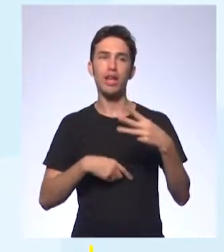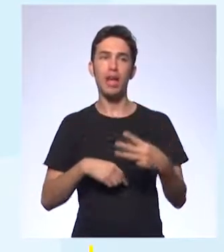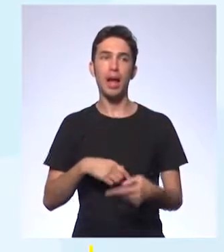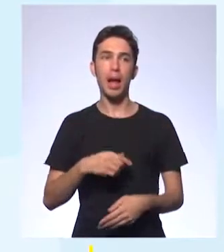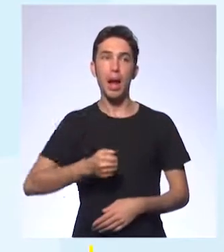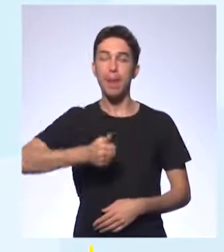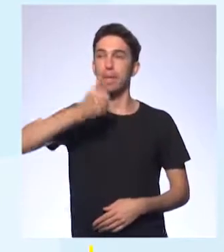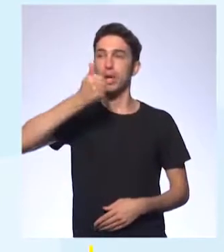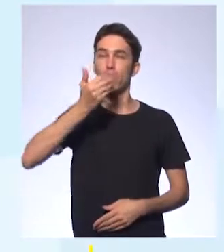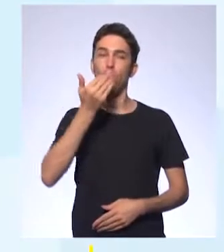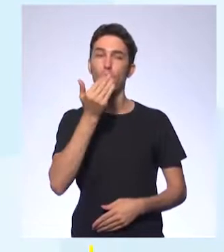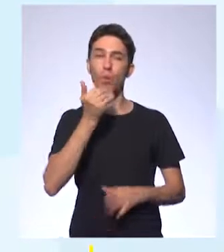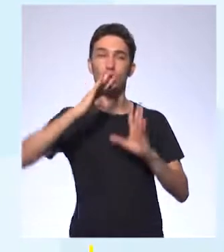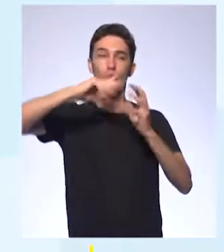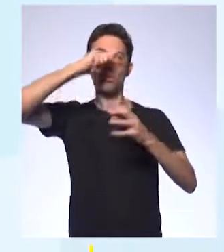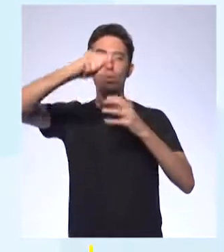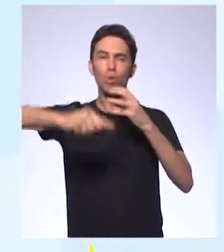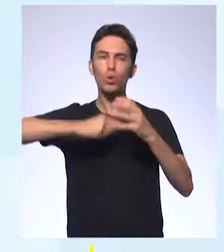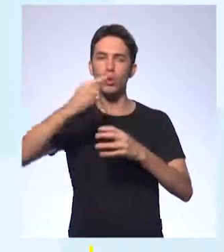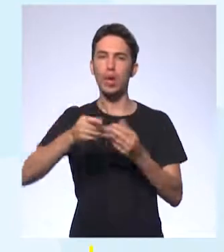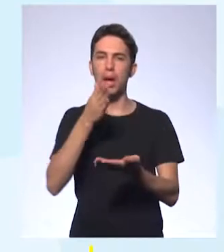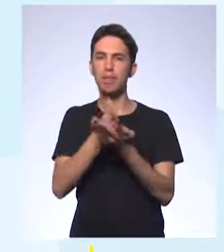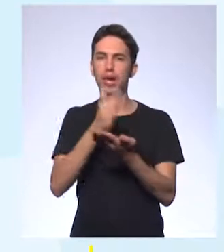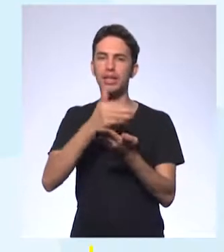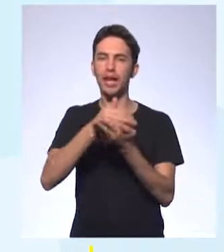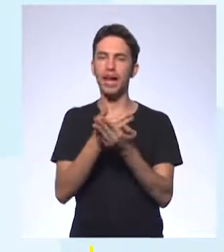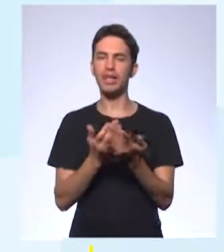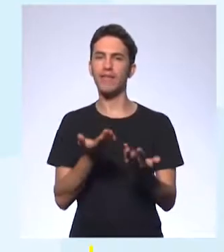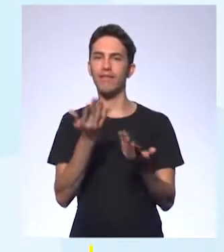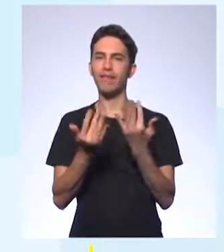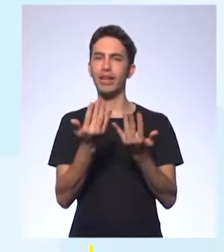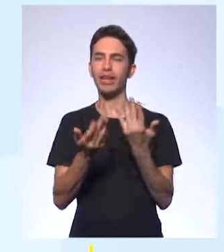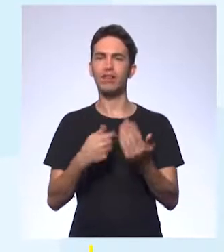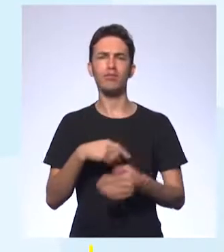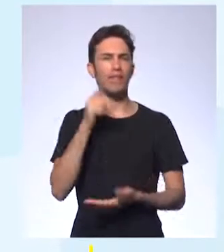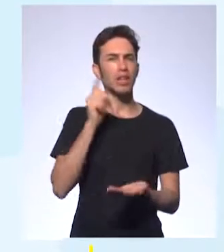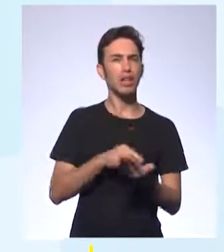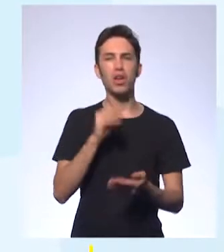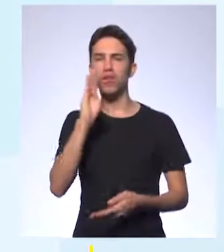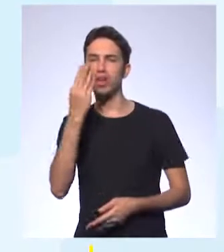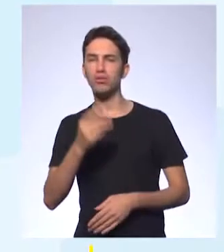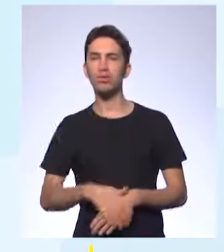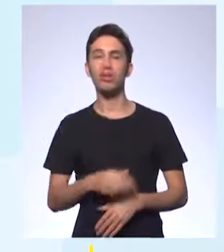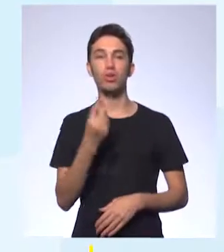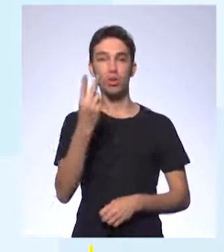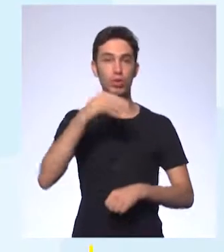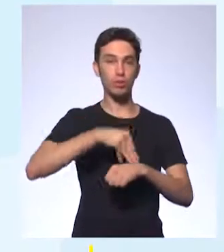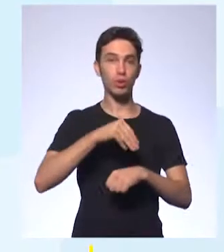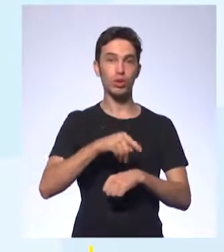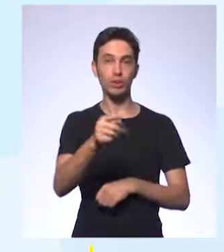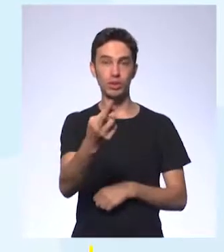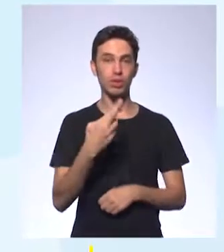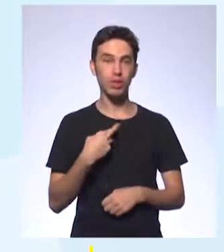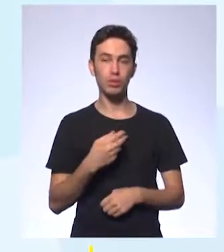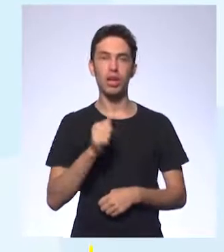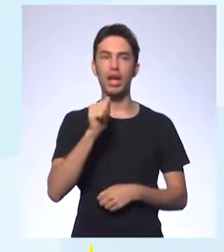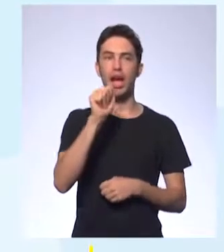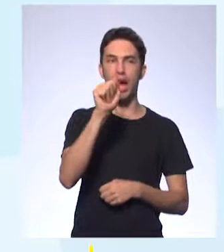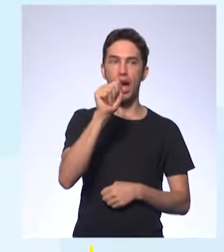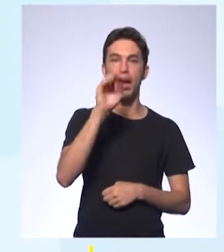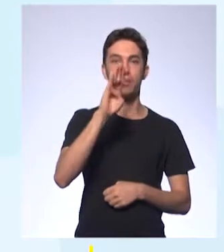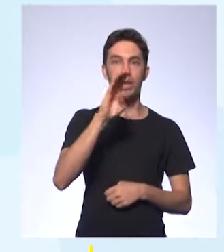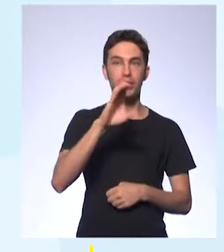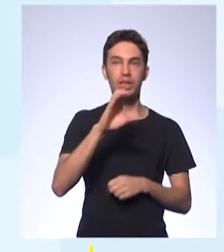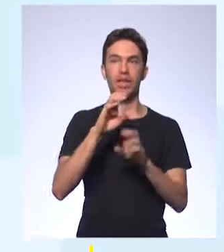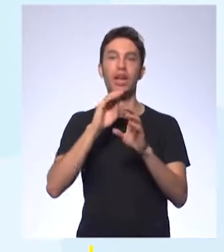opinião? Então, aqui eu vou dar 2 minutinhos para vocês responderem a, B e a C. Não esqueçam de colocar se é a, se é a B ou se é a C,